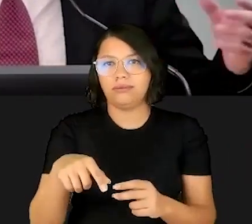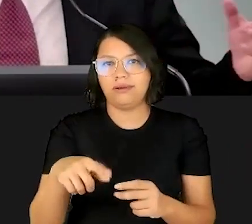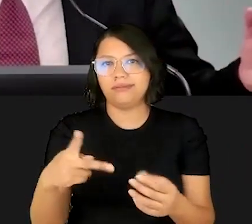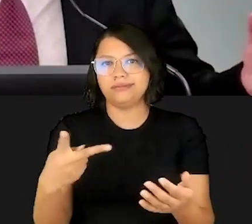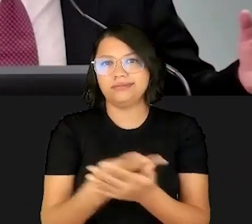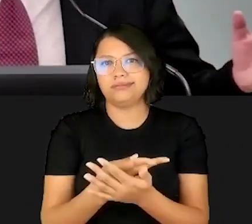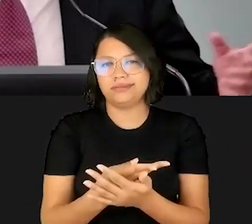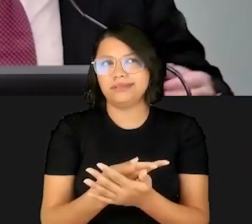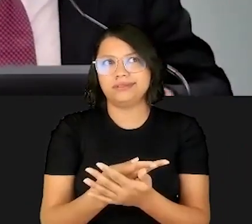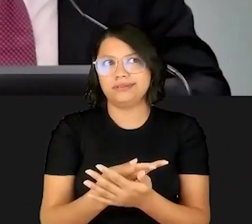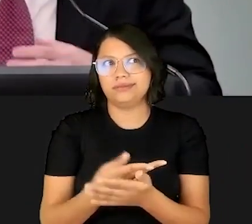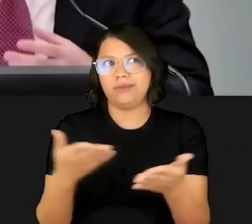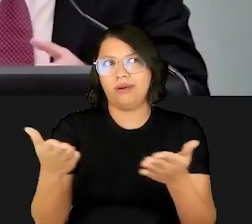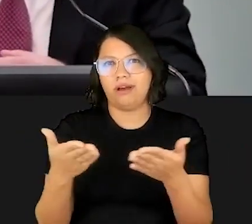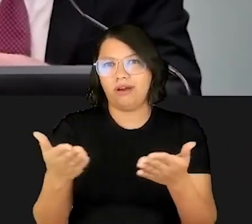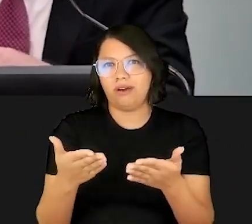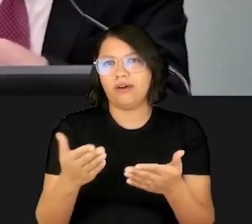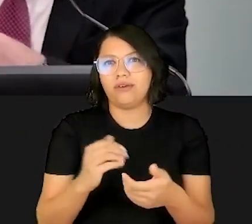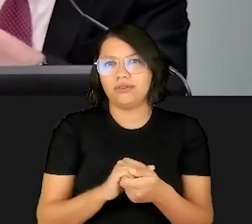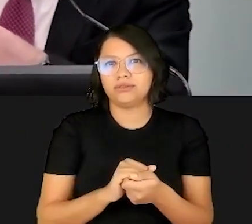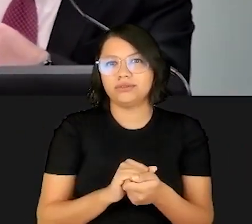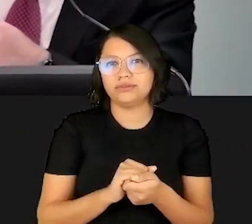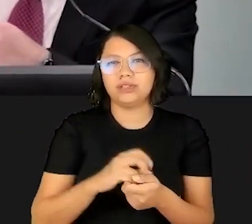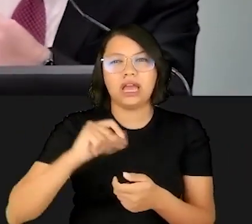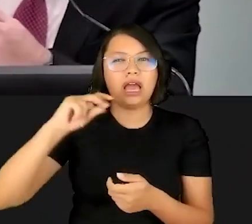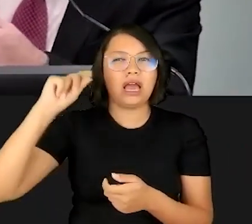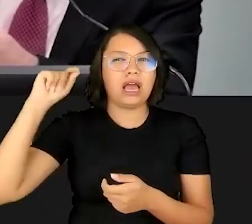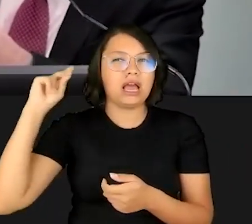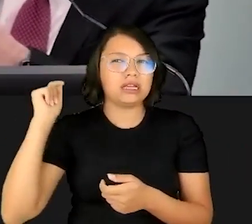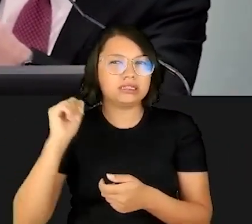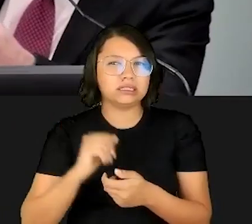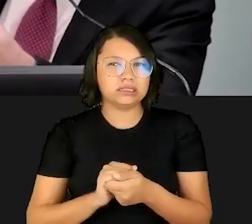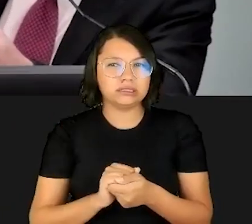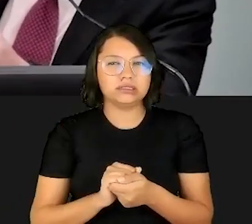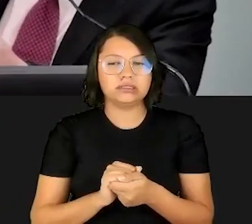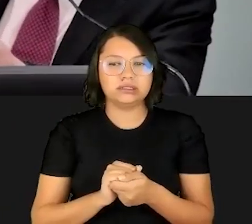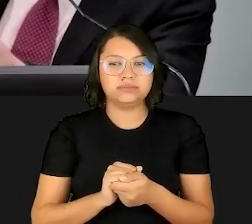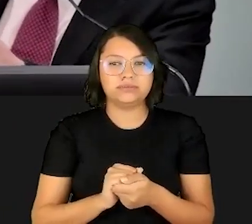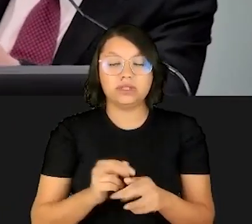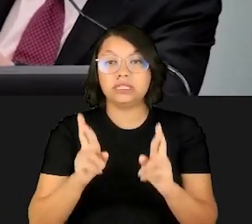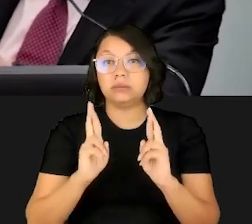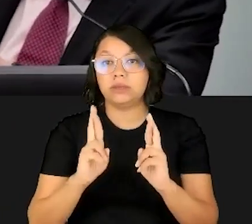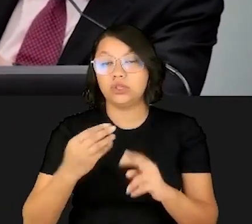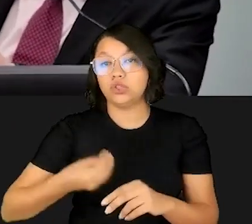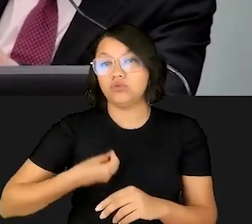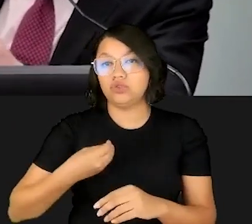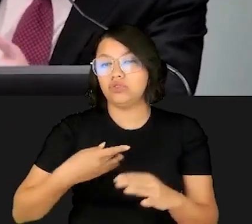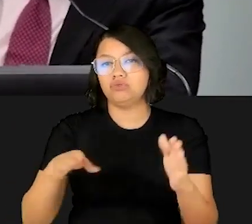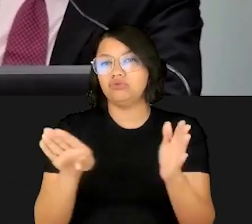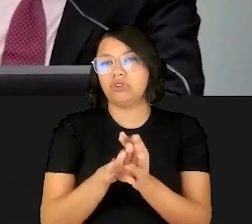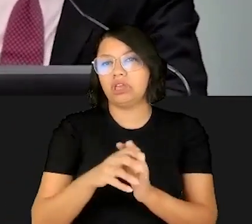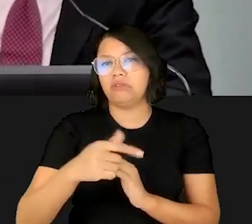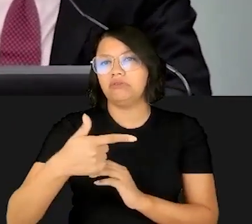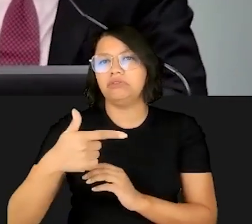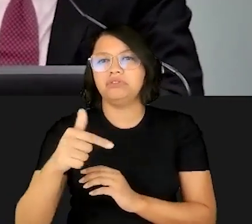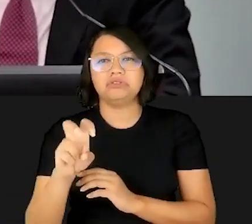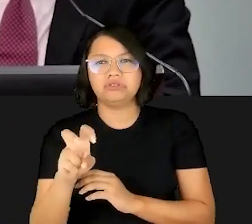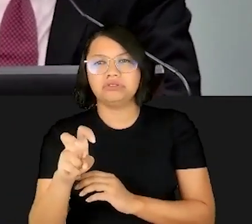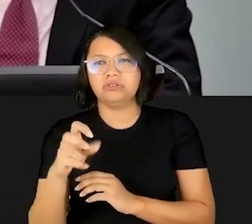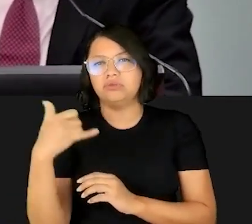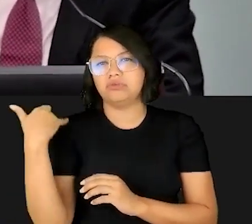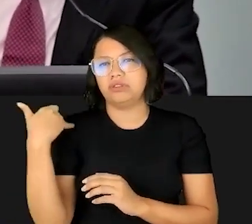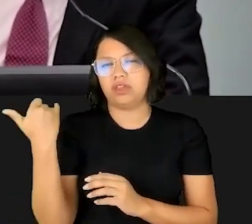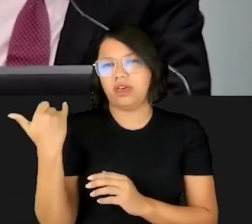doença mais incomum. No tempo dos egípcios, a expectativa de vida não chegava a 25 anos. Então, era difícil o indivíduo